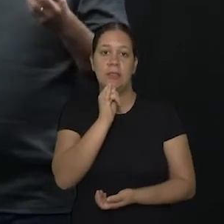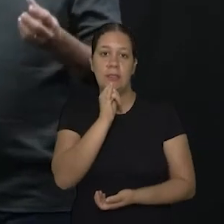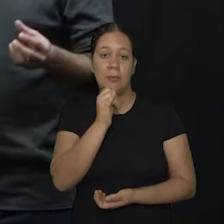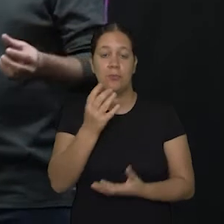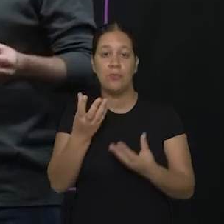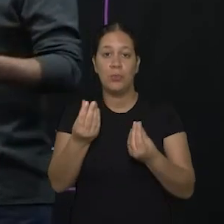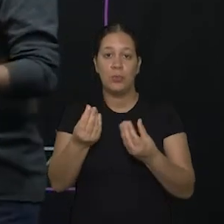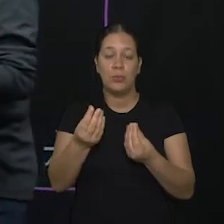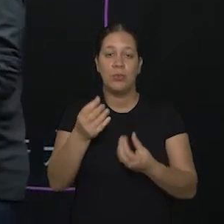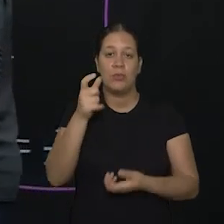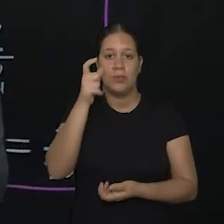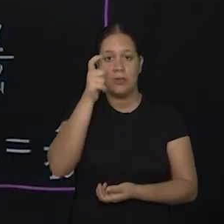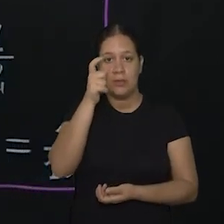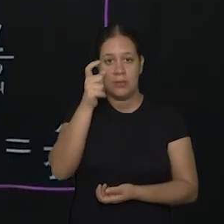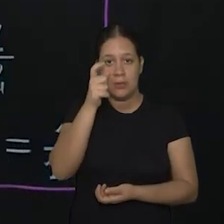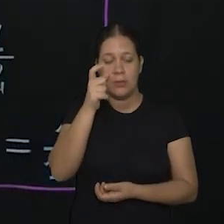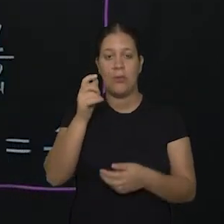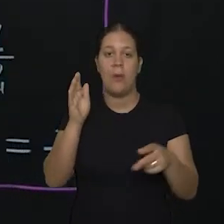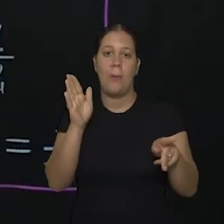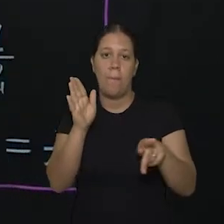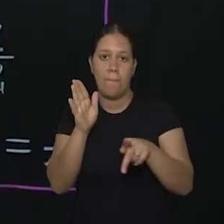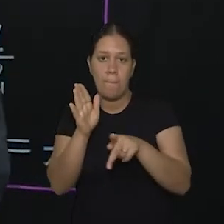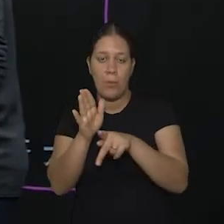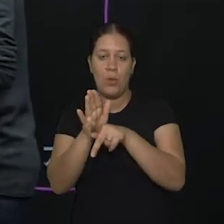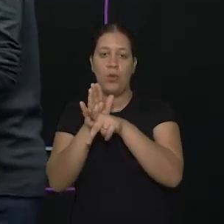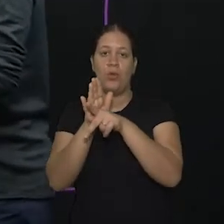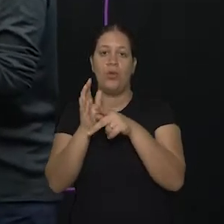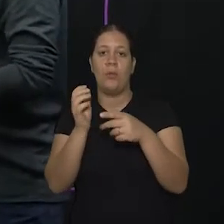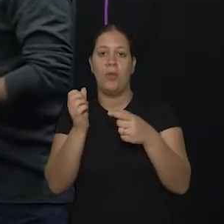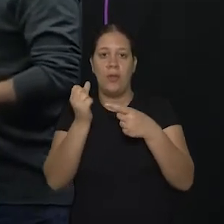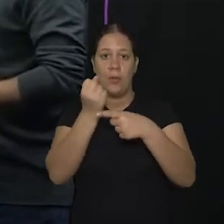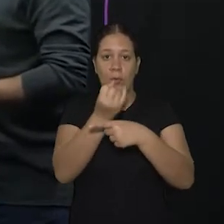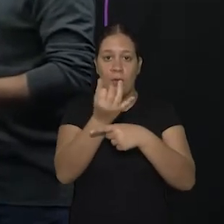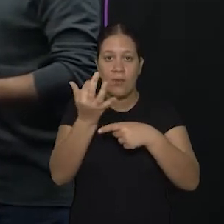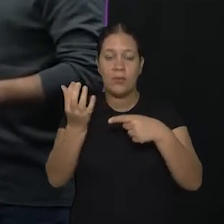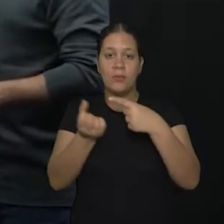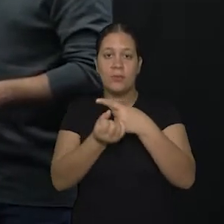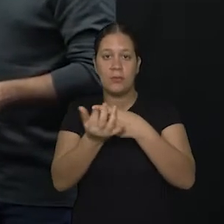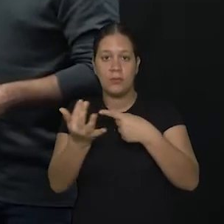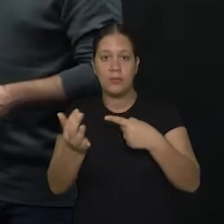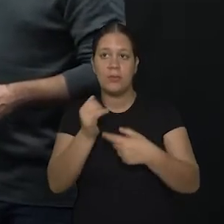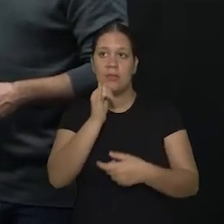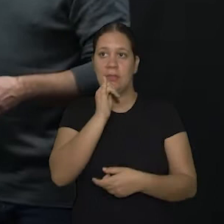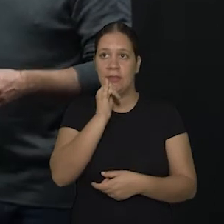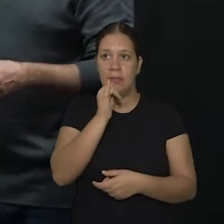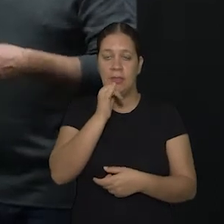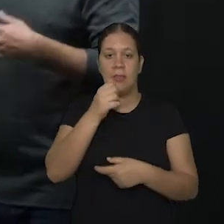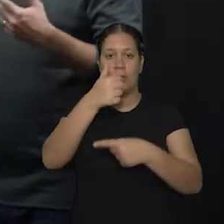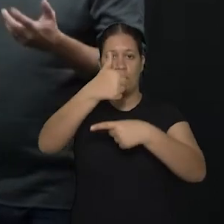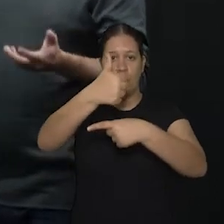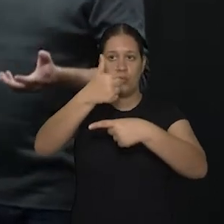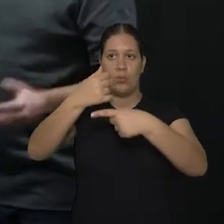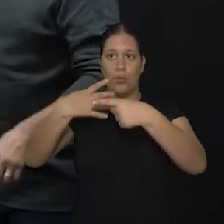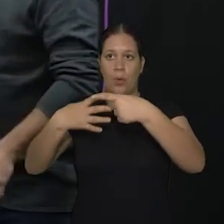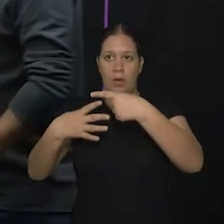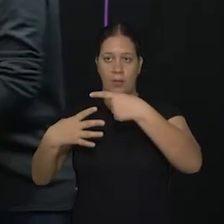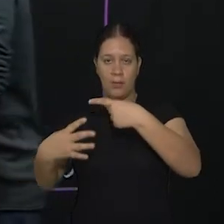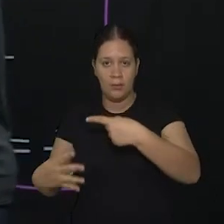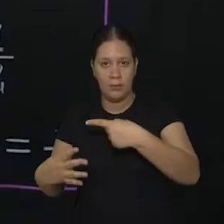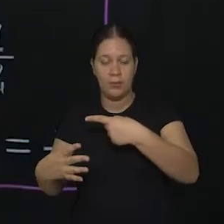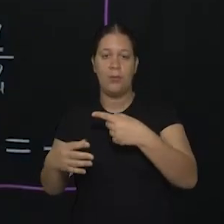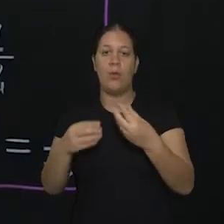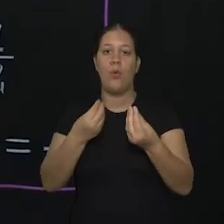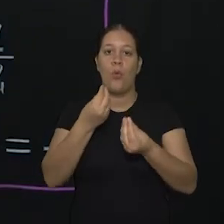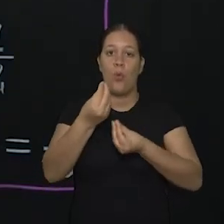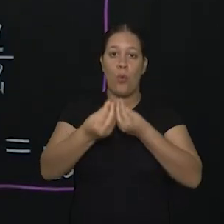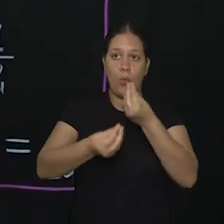exemplos bem interessantes. A própria fração, onde eu te coloquei aqui como exemplo 1/4 ou 1/4.